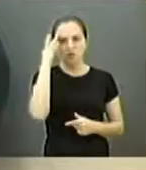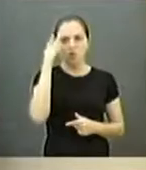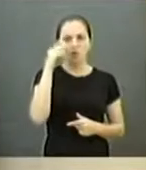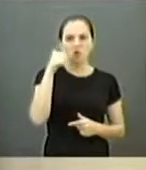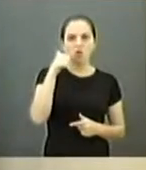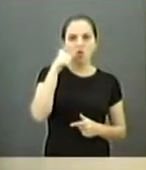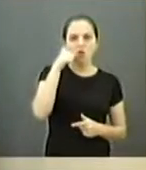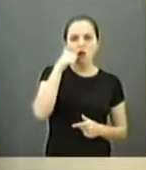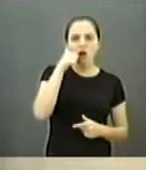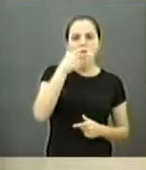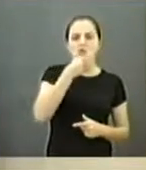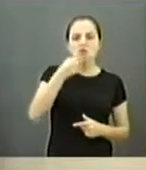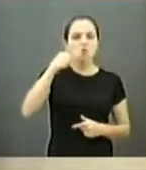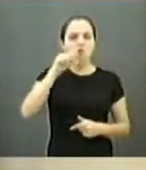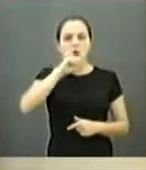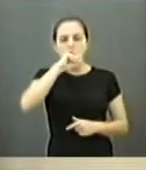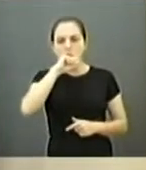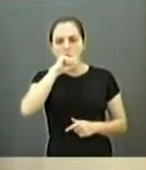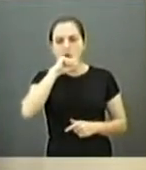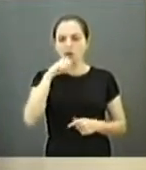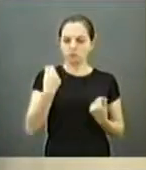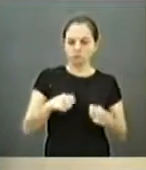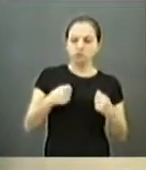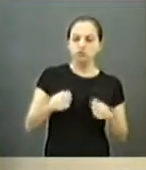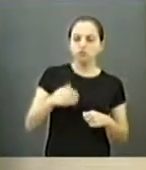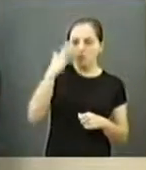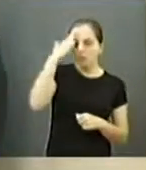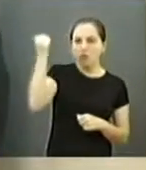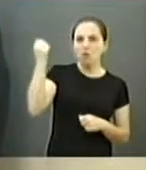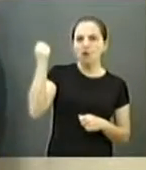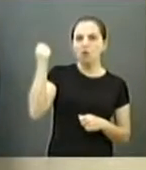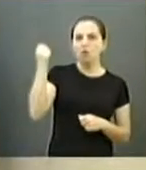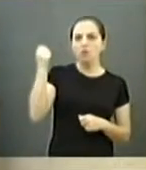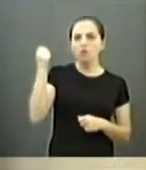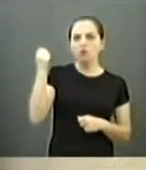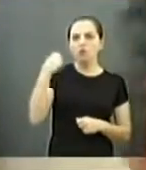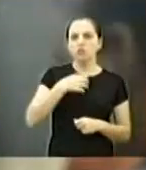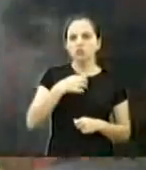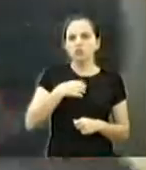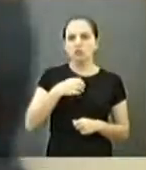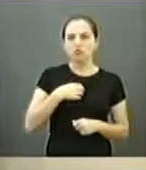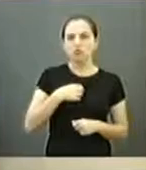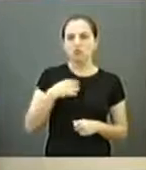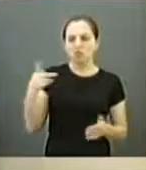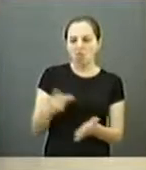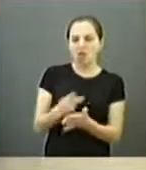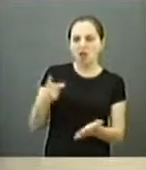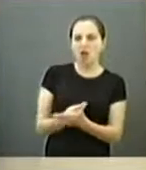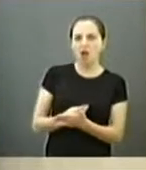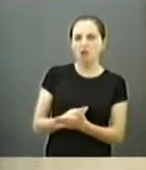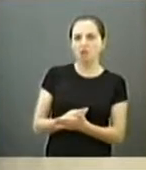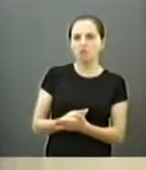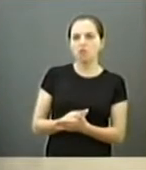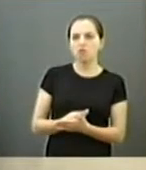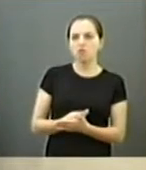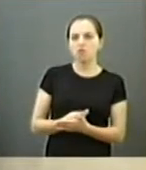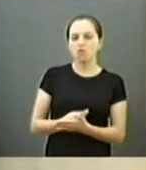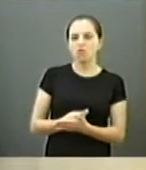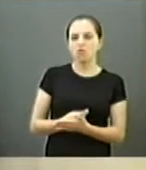precisando e saber que de forma irresponsável, pequena, mesquinha,